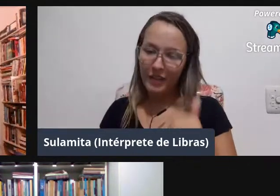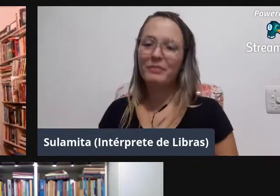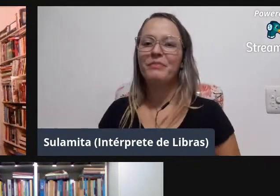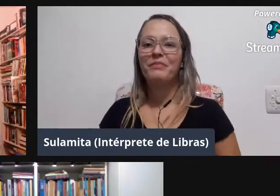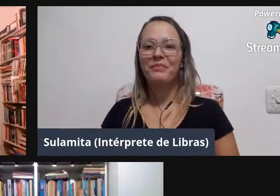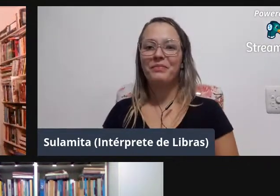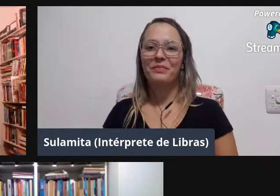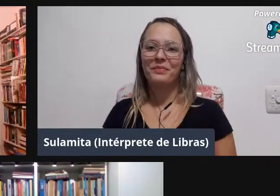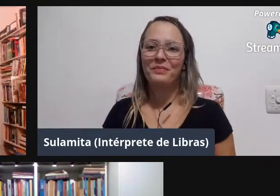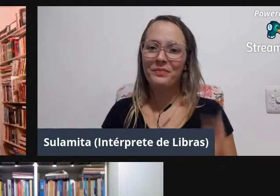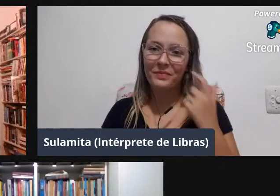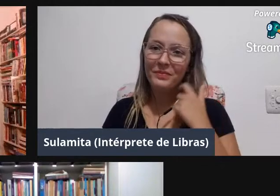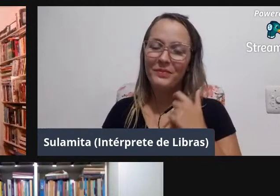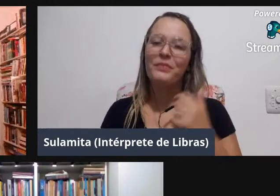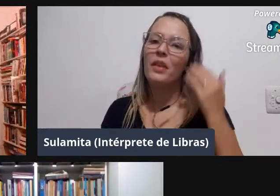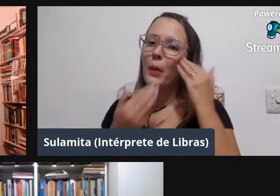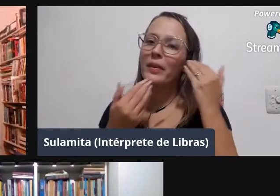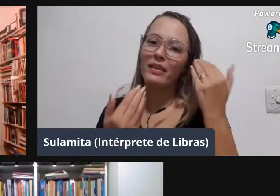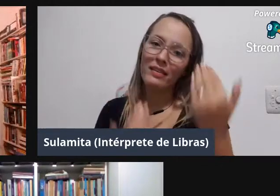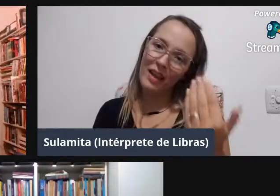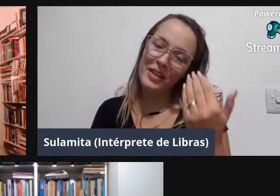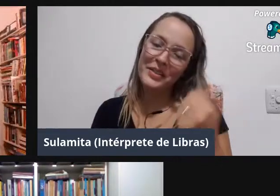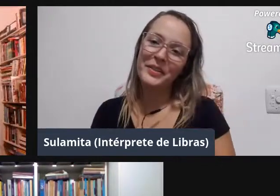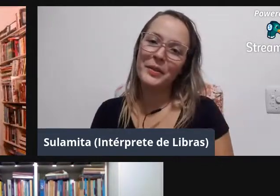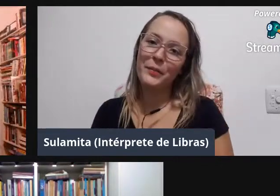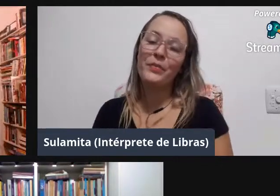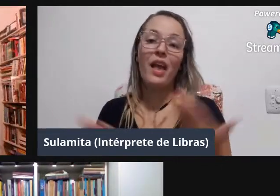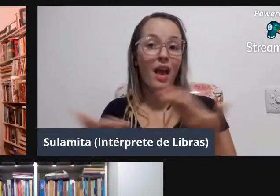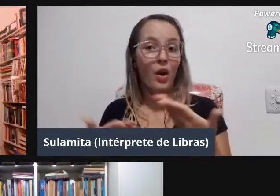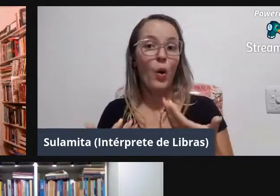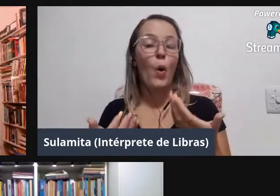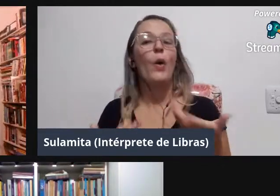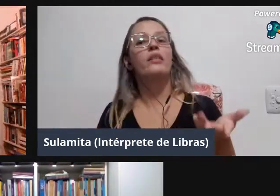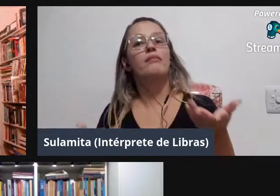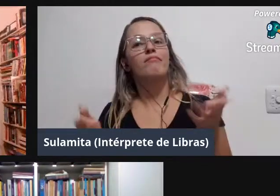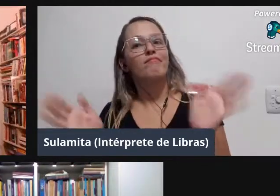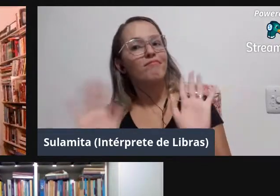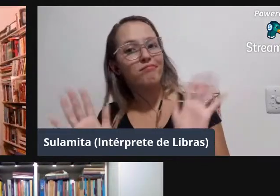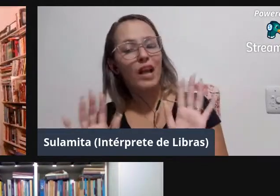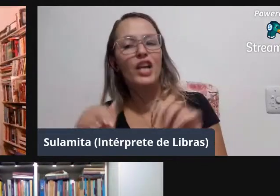É isso. Super obrigado, então. Então a gente se despede com isso. Dá só aquele